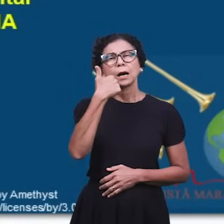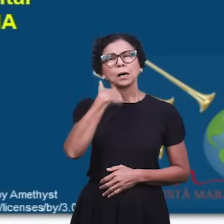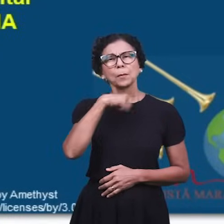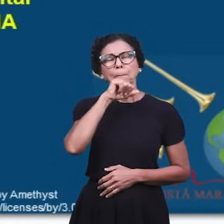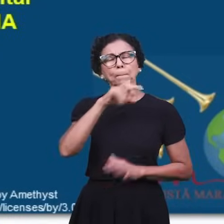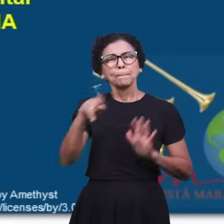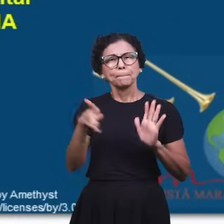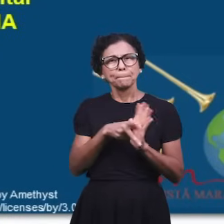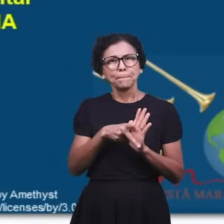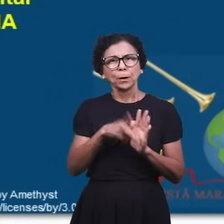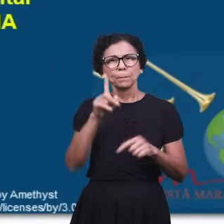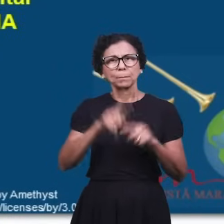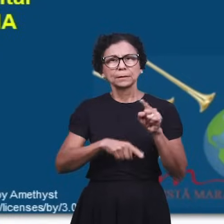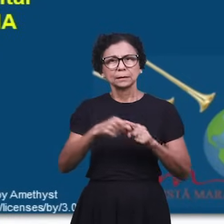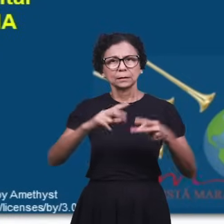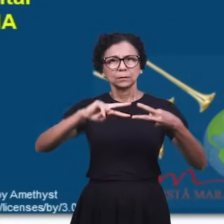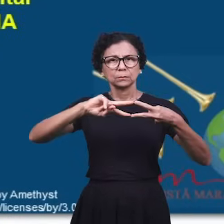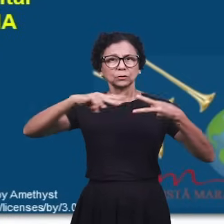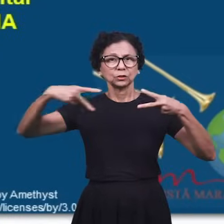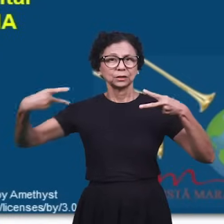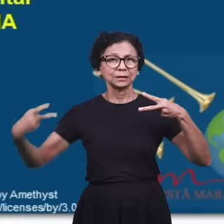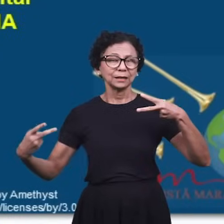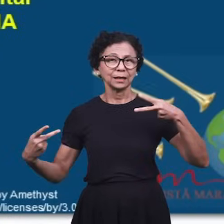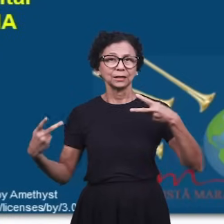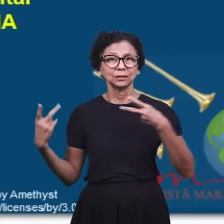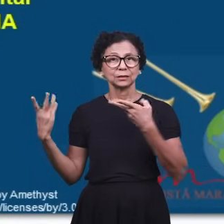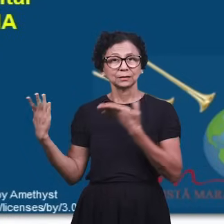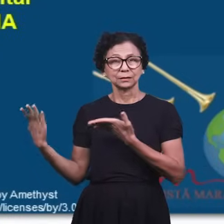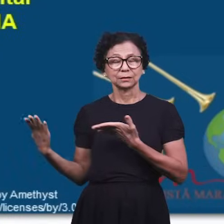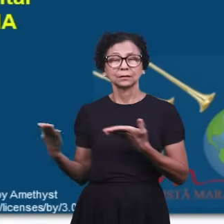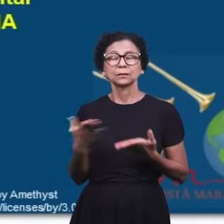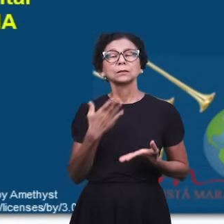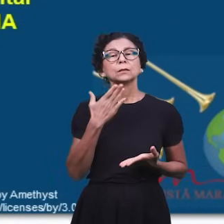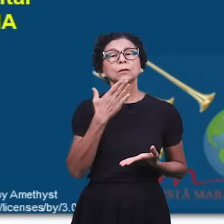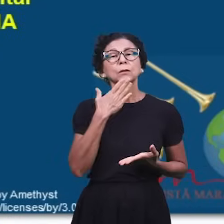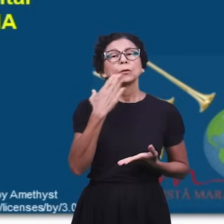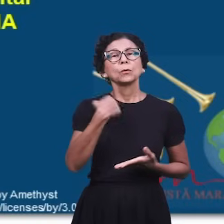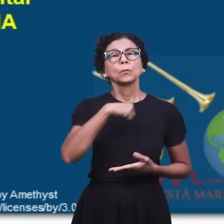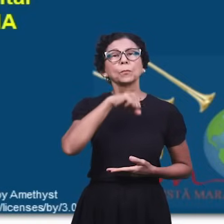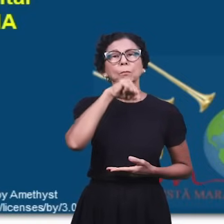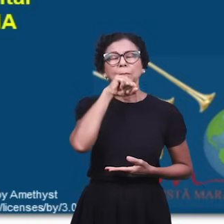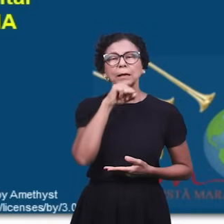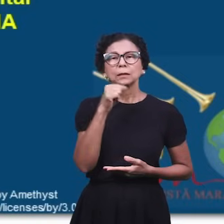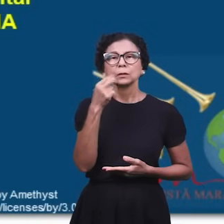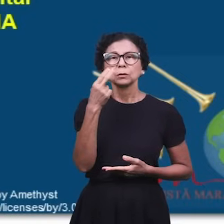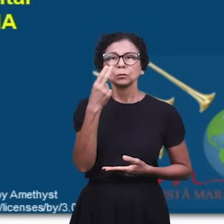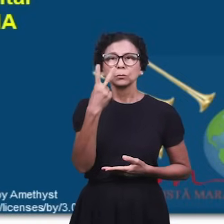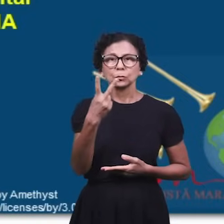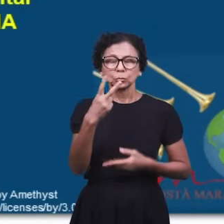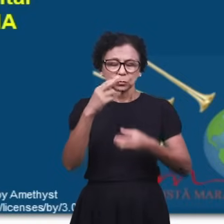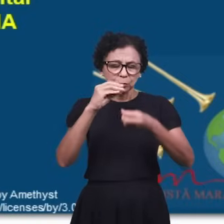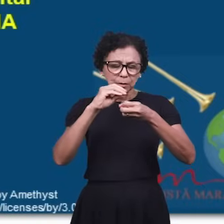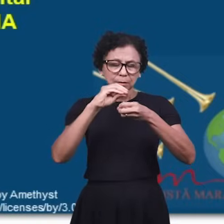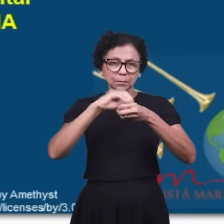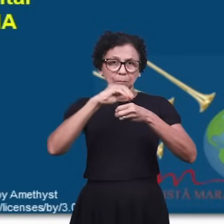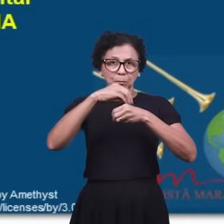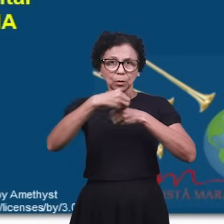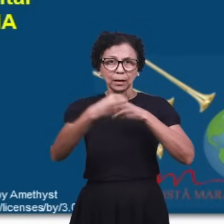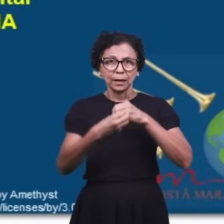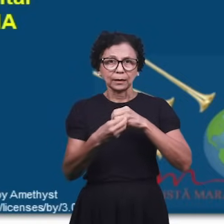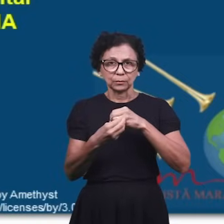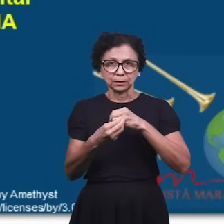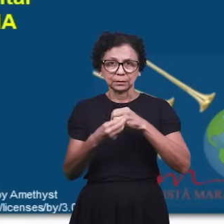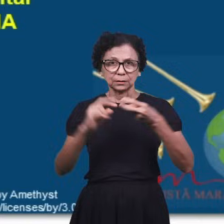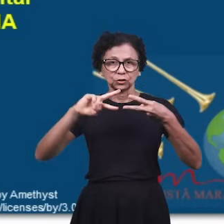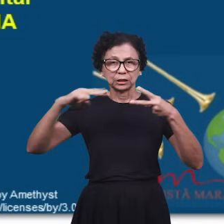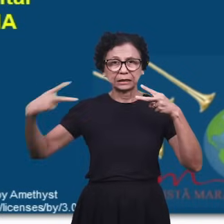seus próprios materiais genéticos. Então nós mostramos aqui um pai com 2 moléculas de DNA em